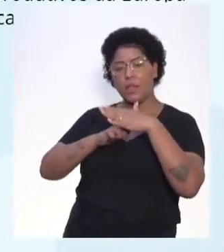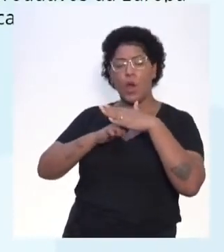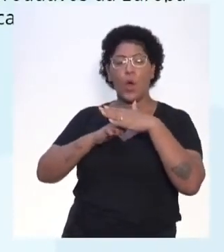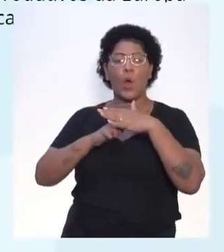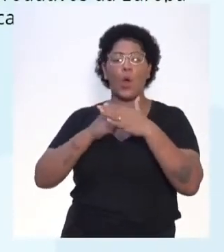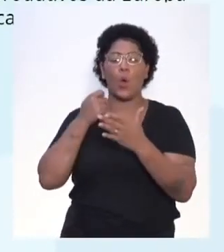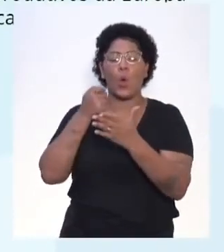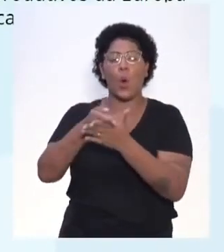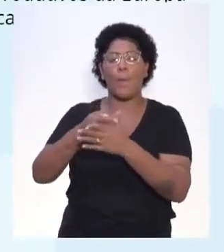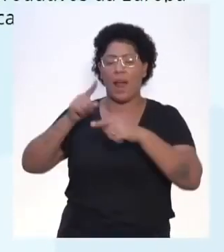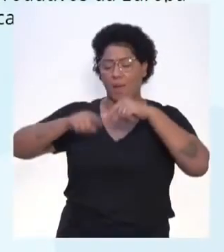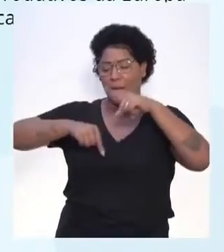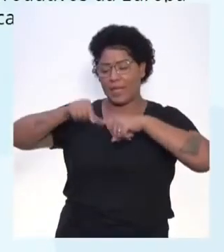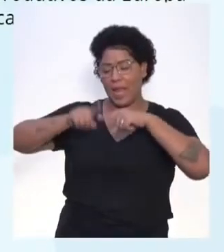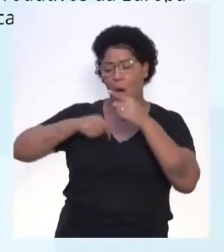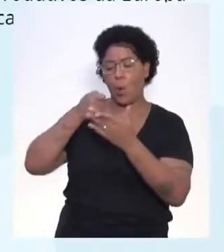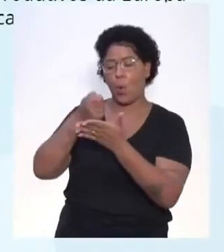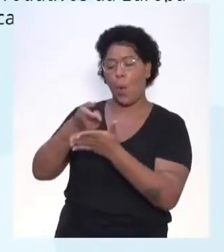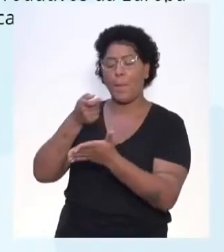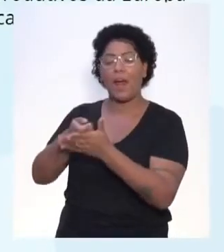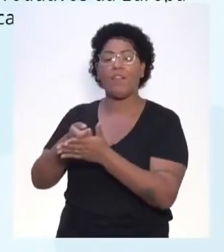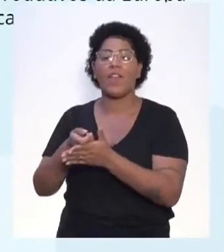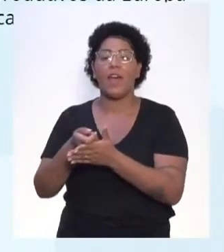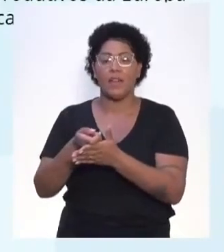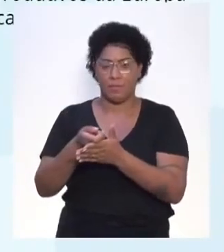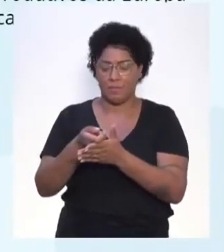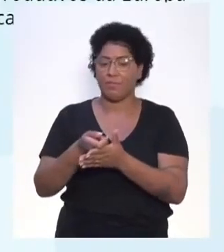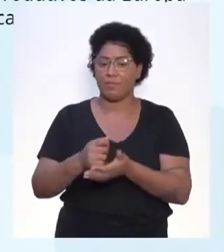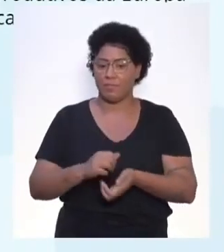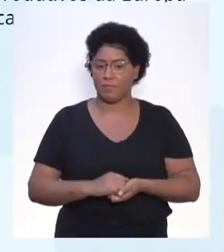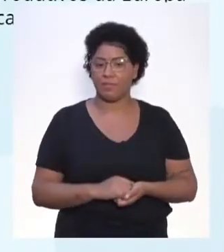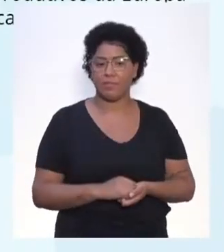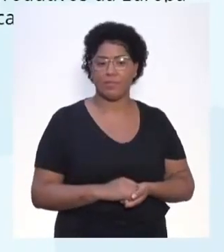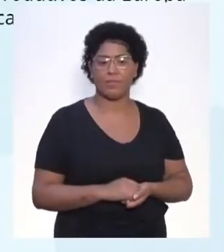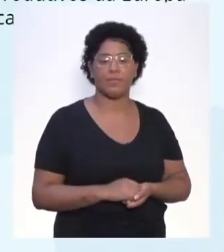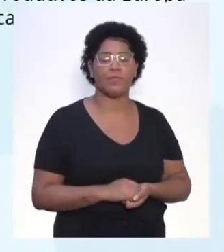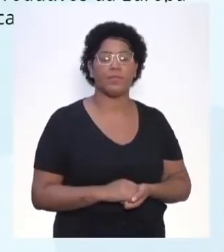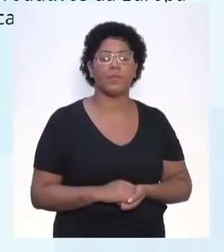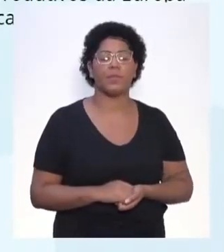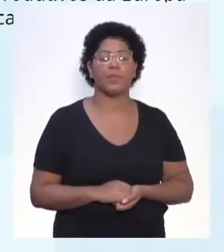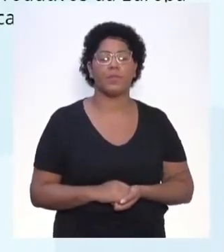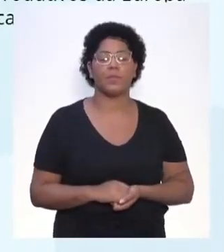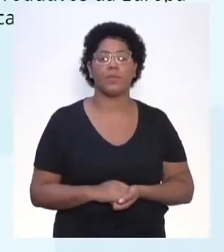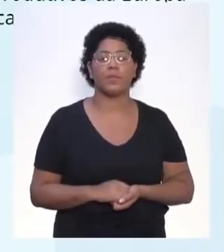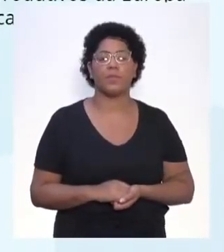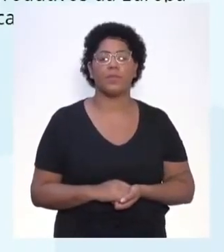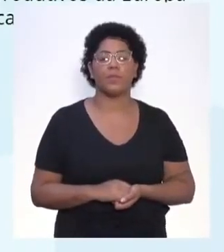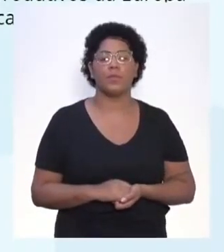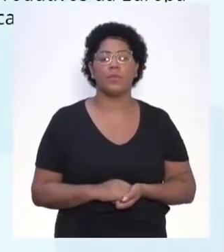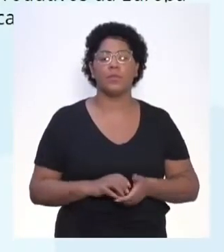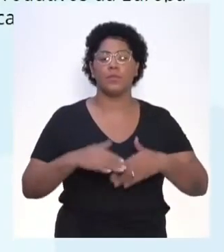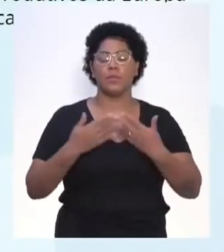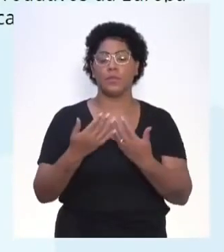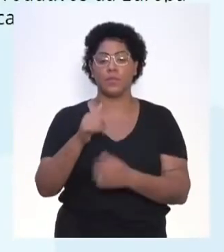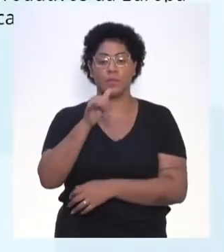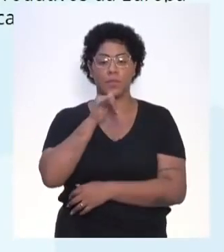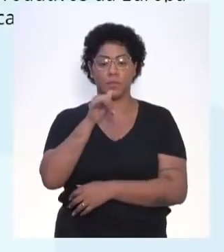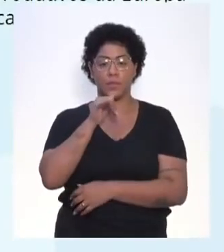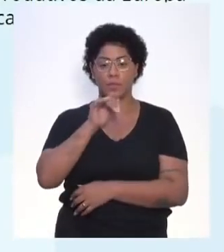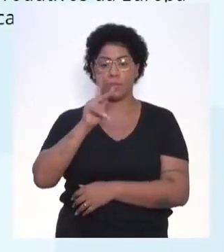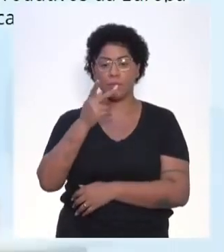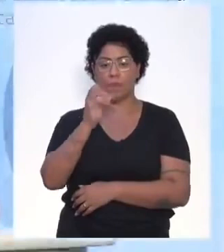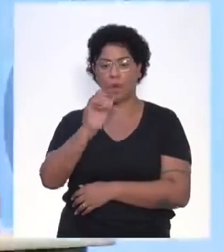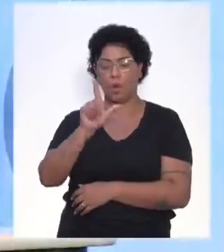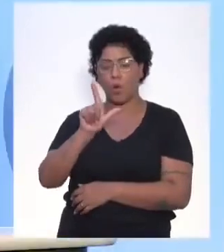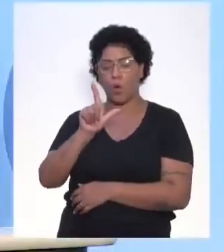dando origem às holdings, aos trustes e aos cartéis, né? Então, a holding, por exemplo, né, uma palavra do inglês